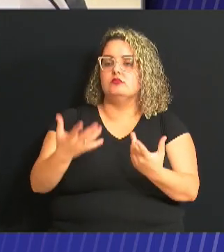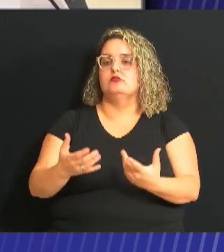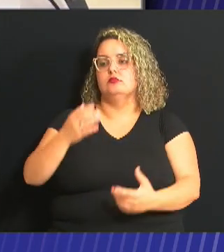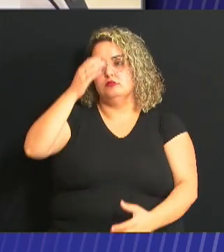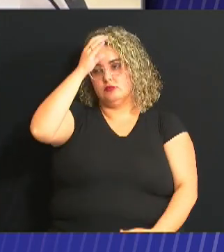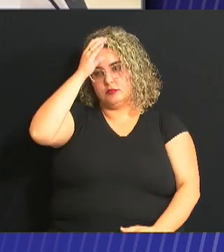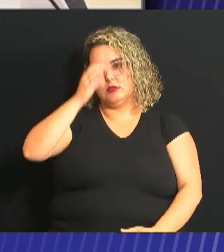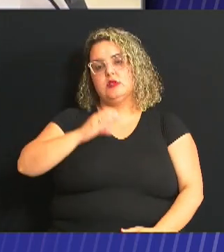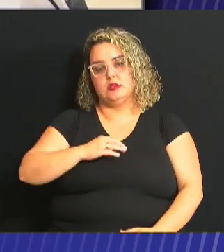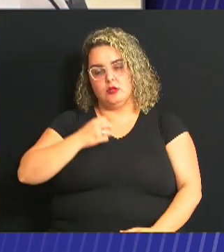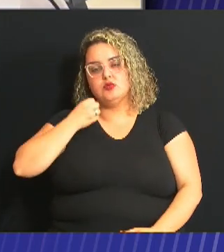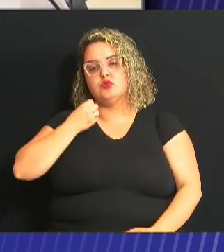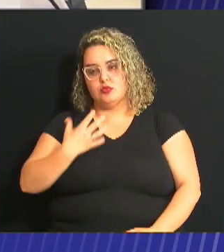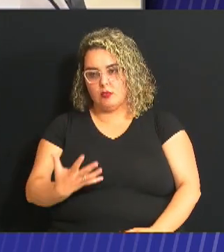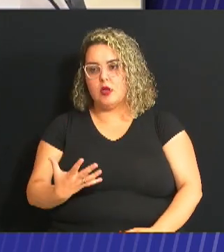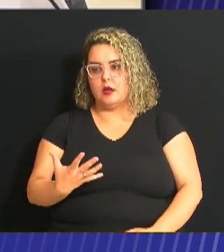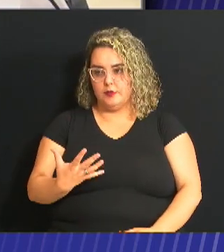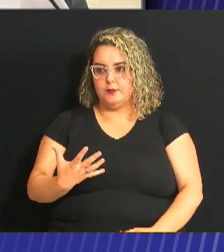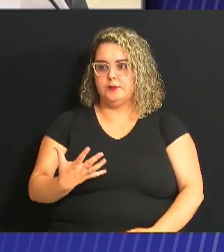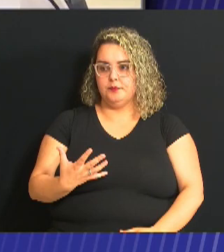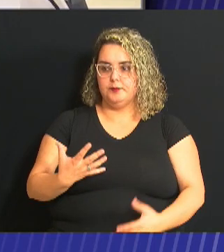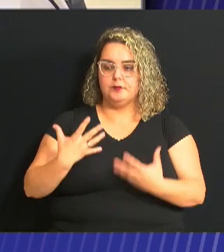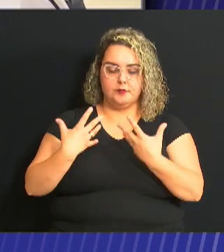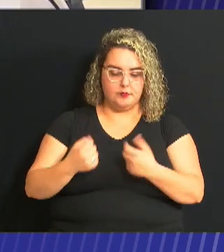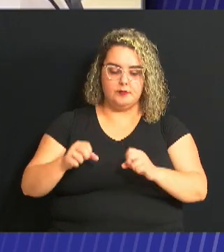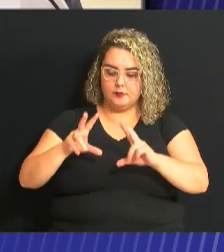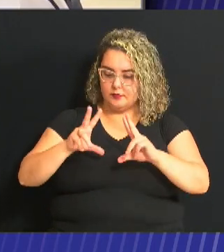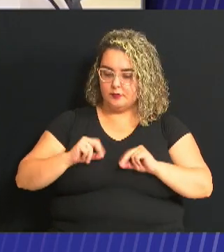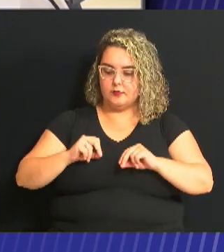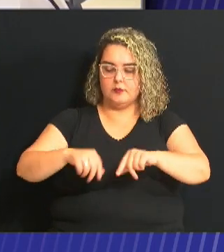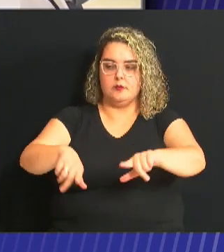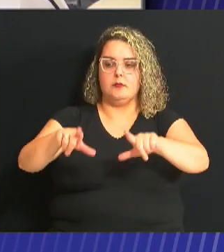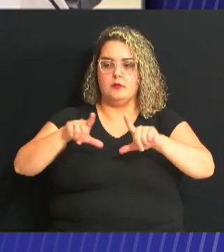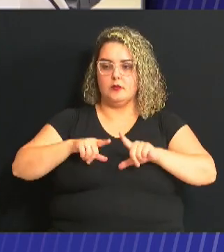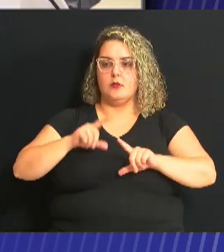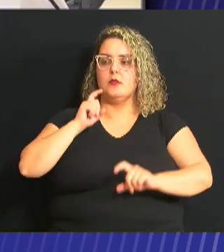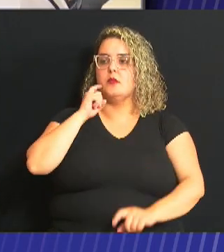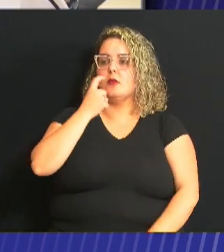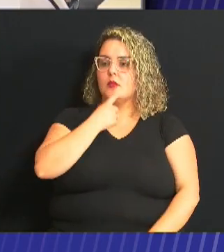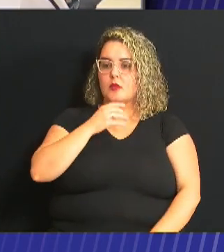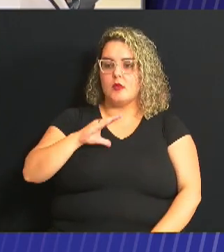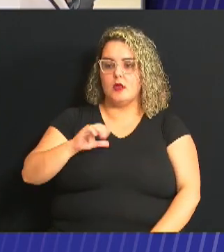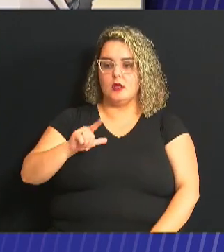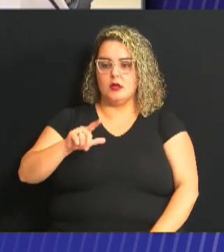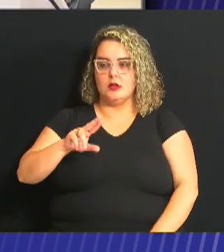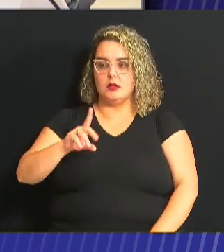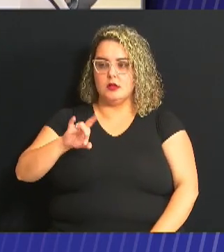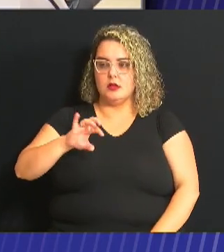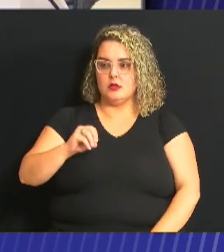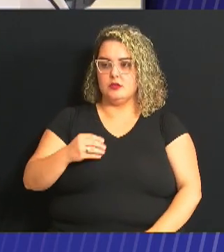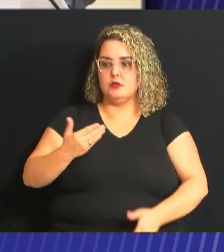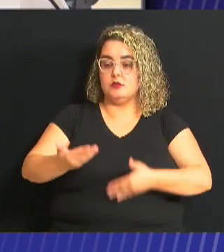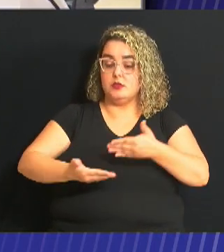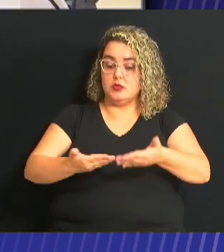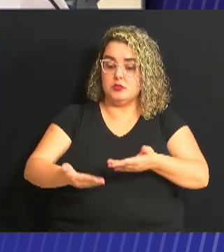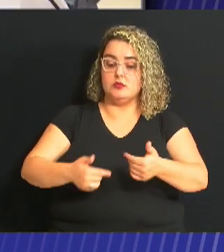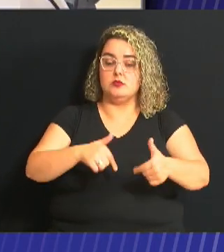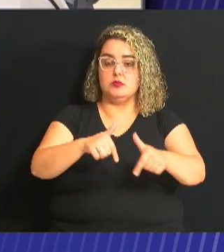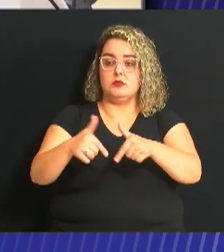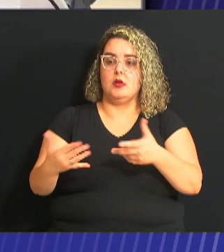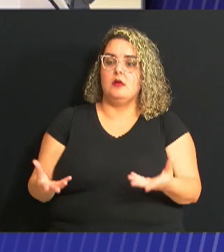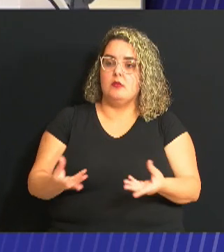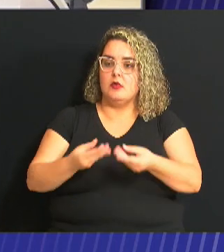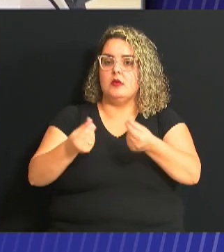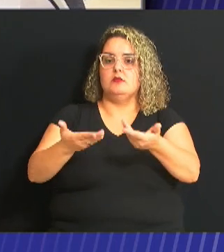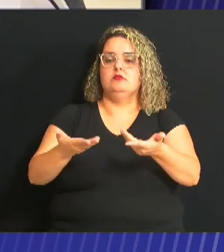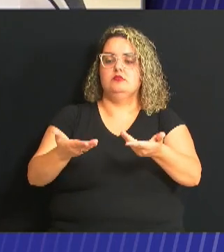bem. A concessão do mérito odontológico para Cláudio Azenha se justifica pelo trabalho e excelência desse profissional